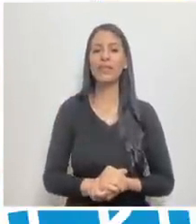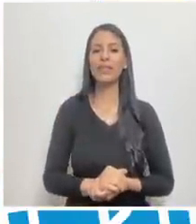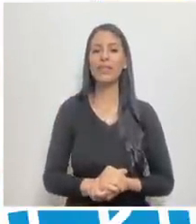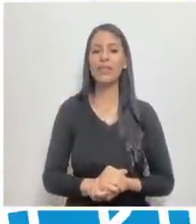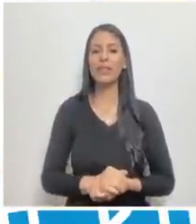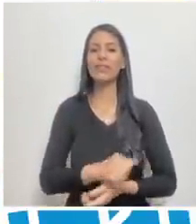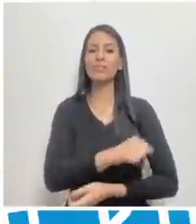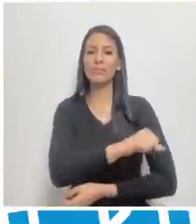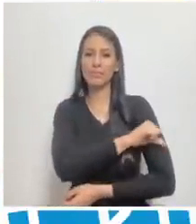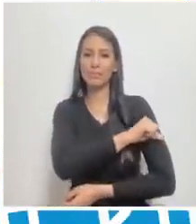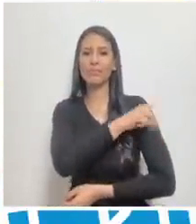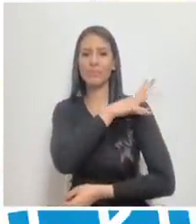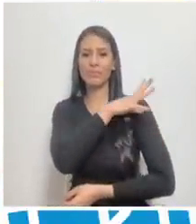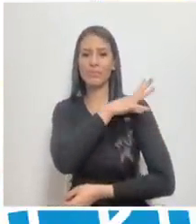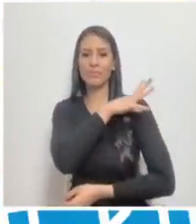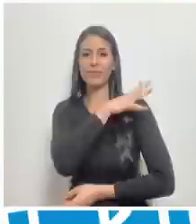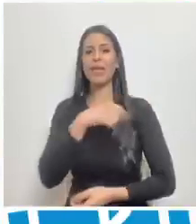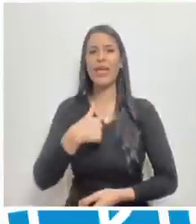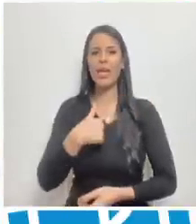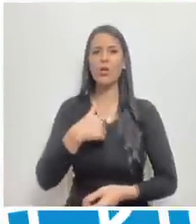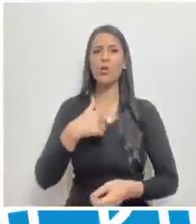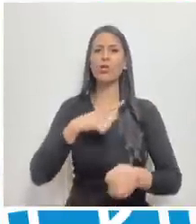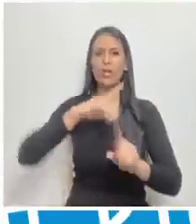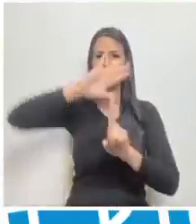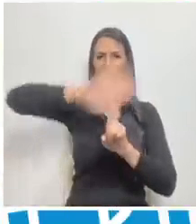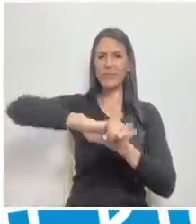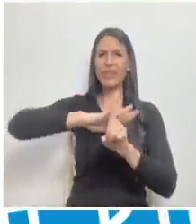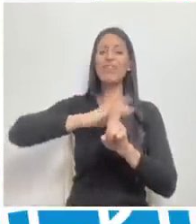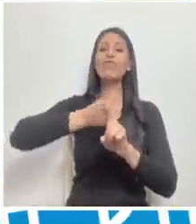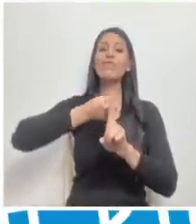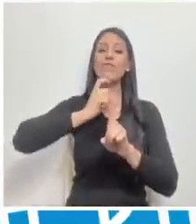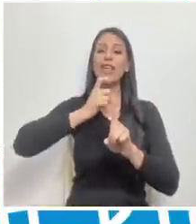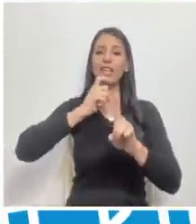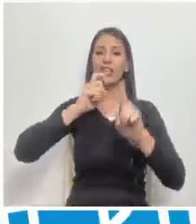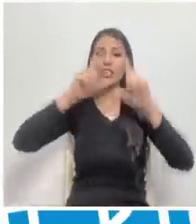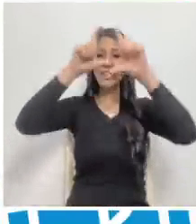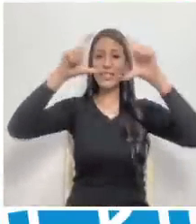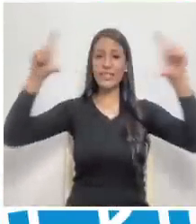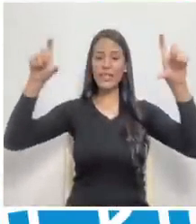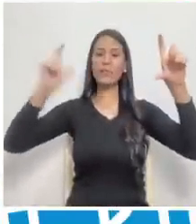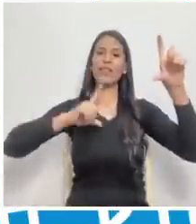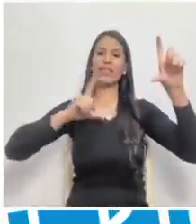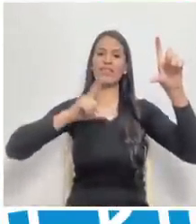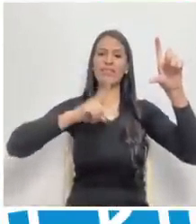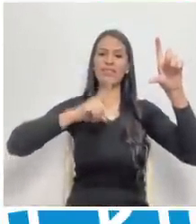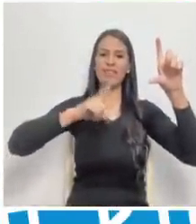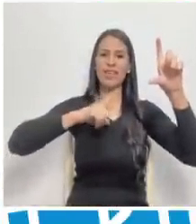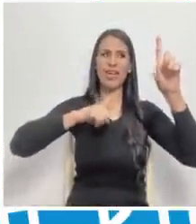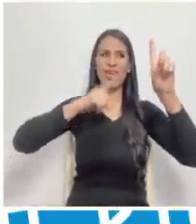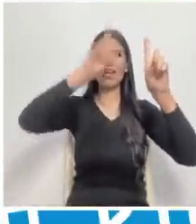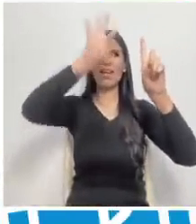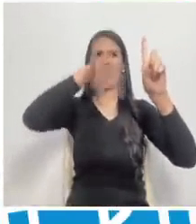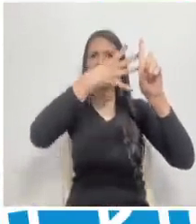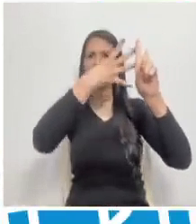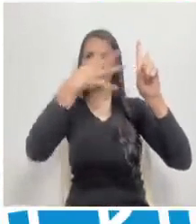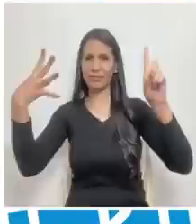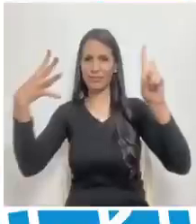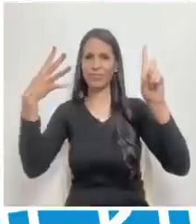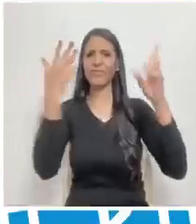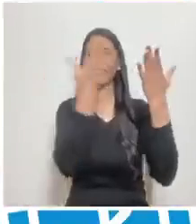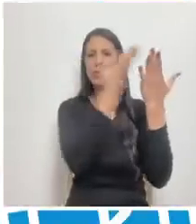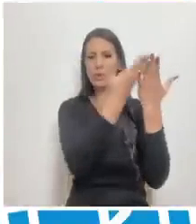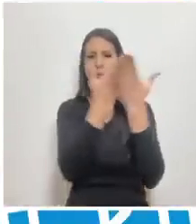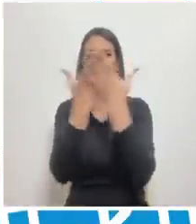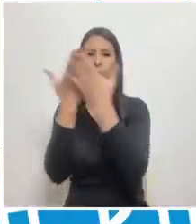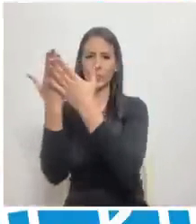parede verde, onde consta o calendário letivo de 2021, E, assim, sobre essa questão